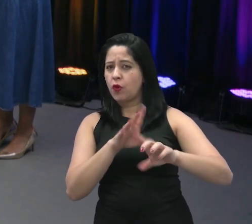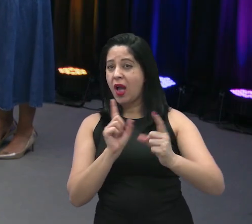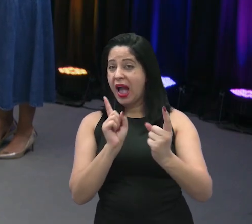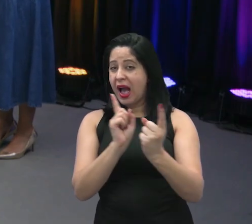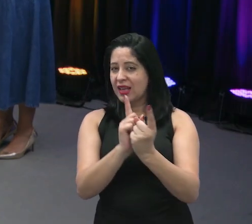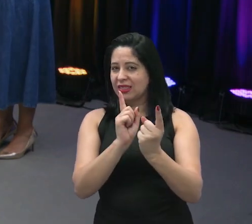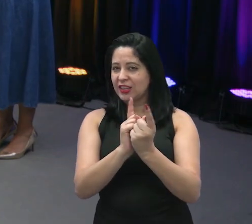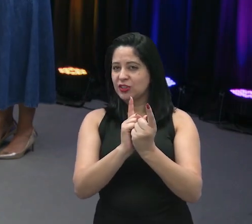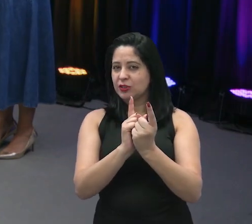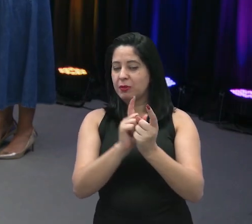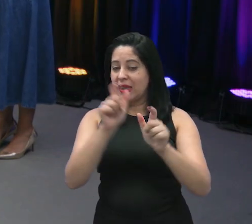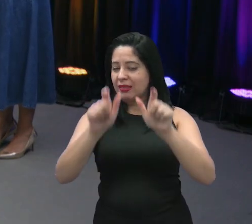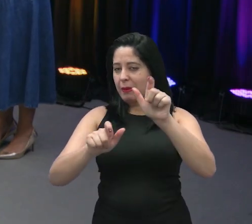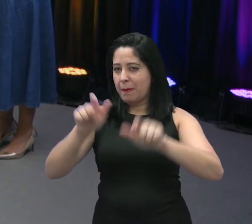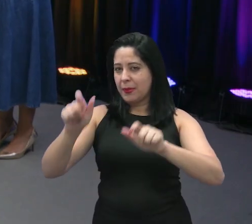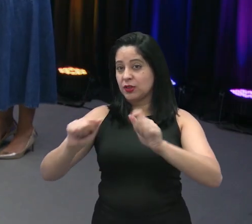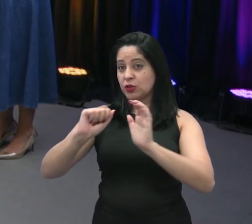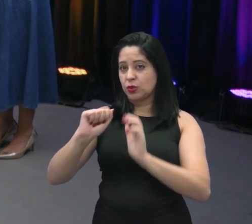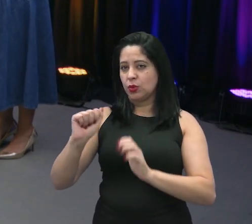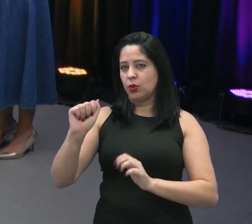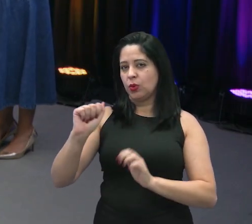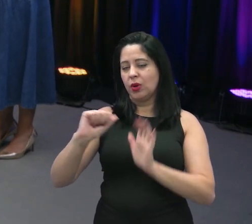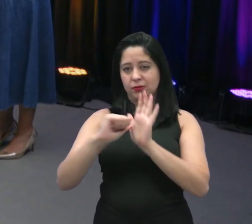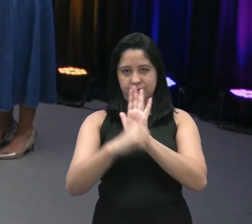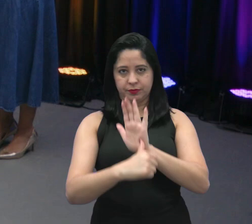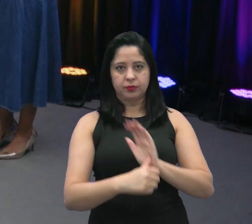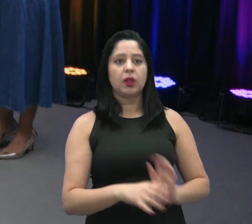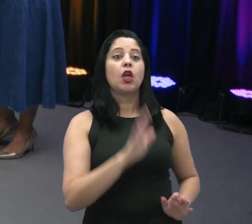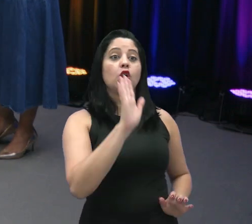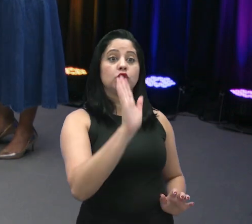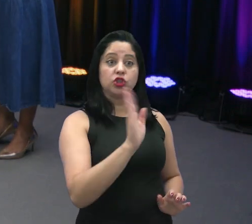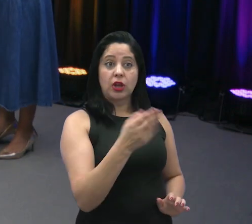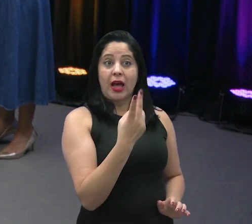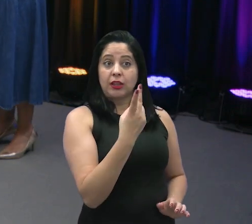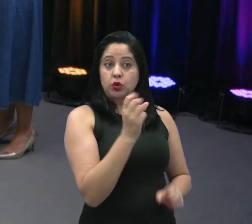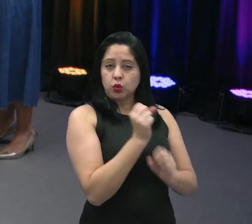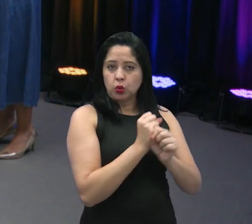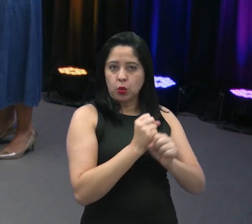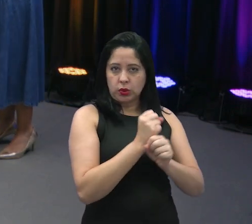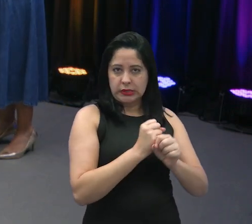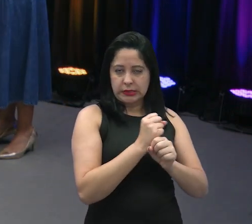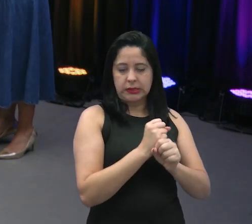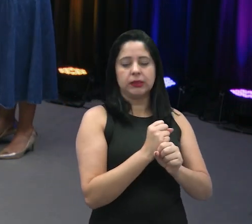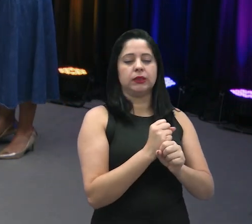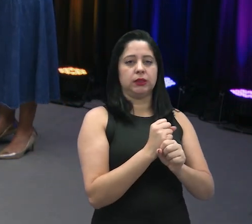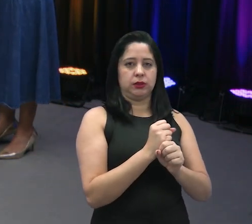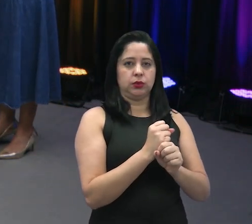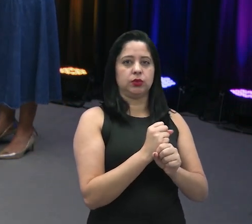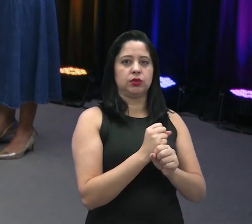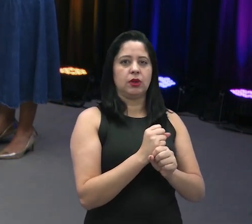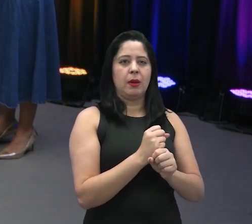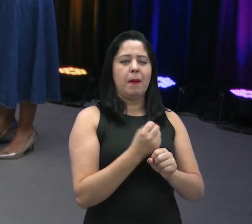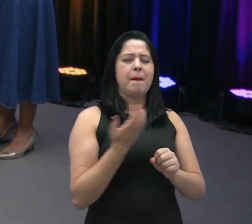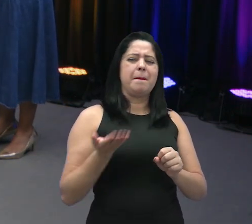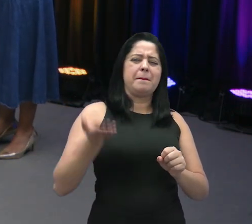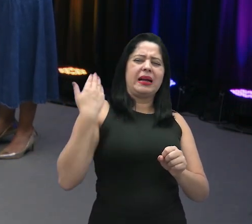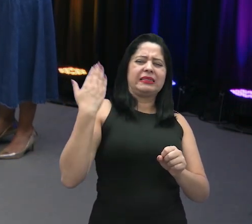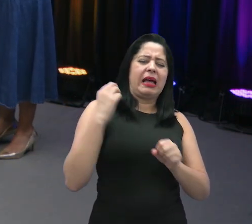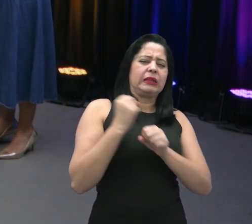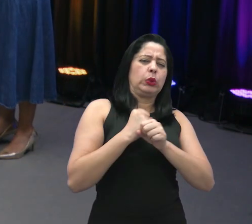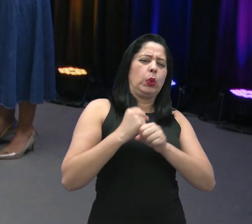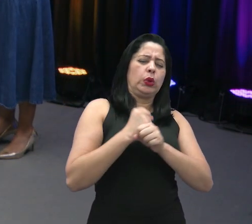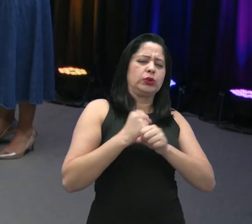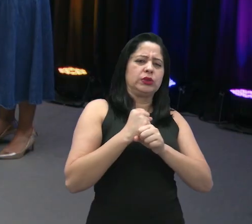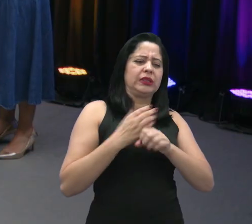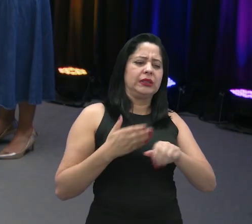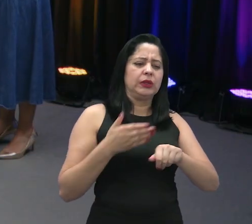para atendimento lá para o pessoal da ASSIM. Eu estou com eles há 2 anos e meio. Eu tive o primeiro contato há uns 8 anos